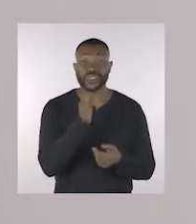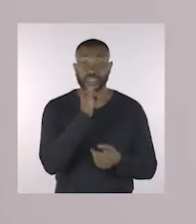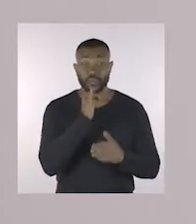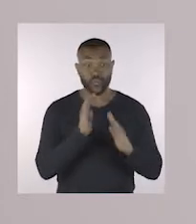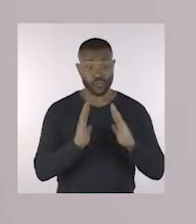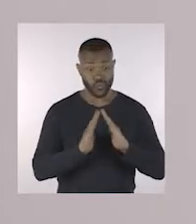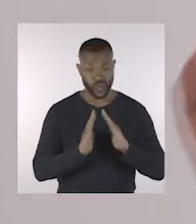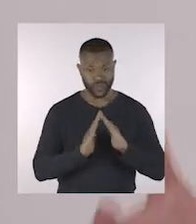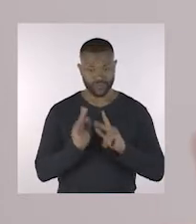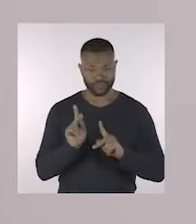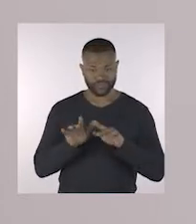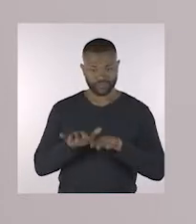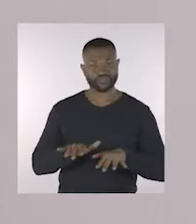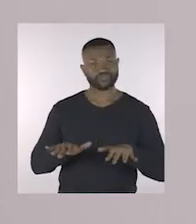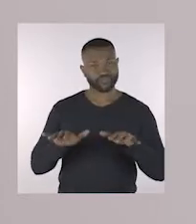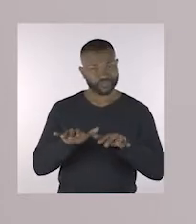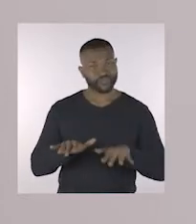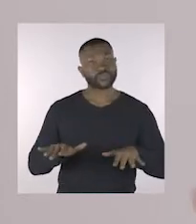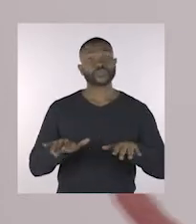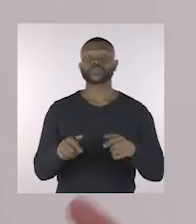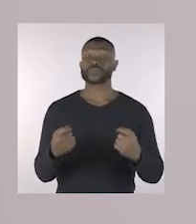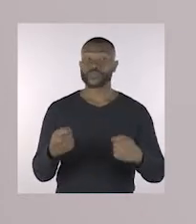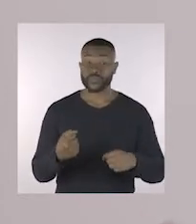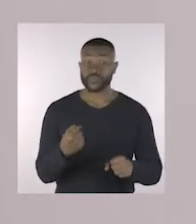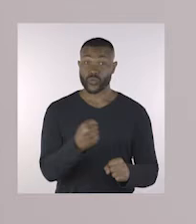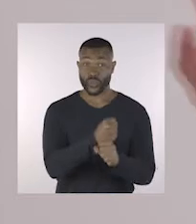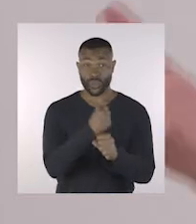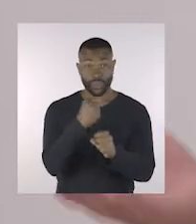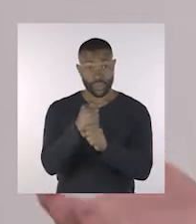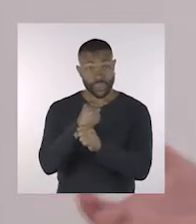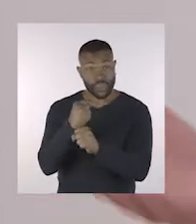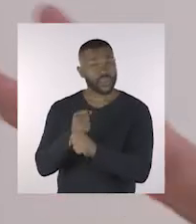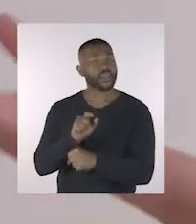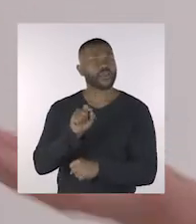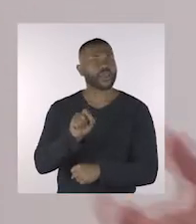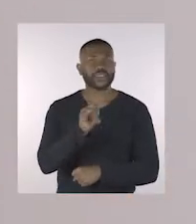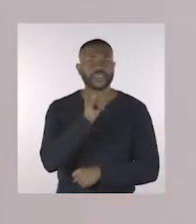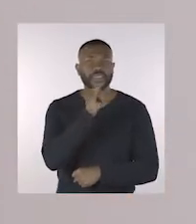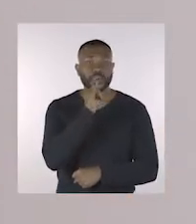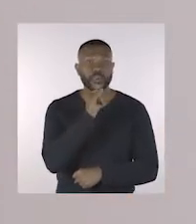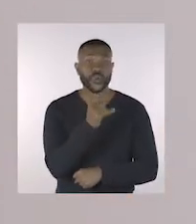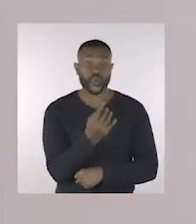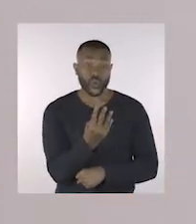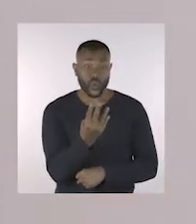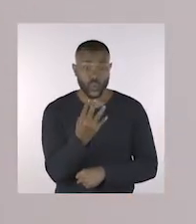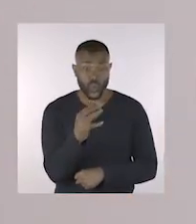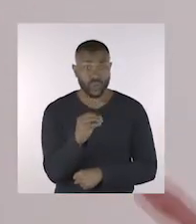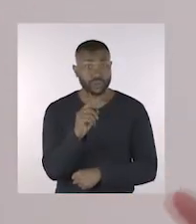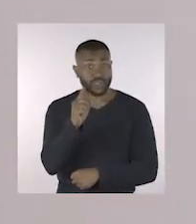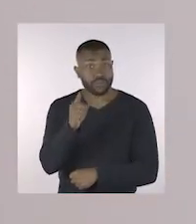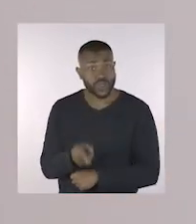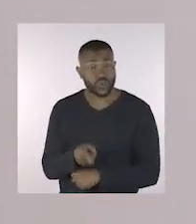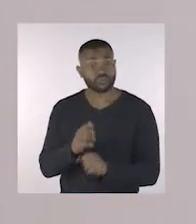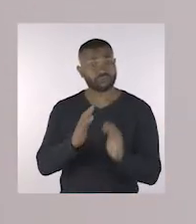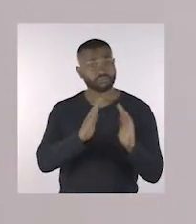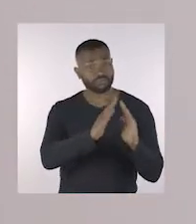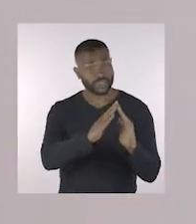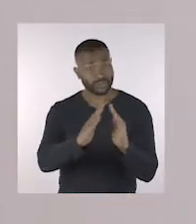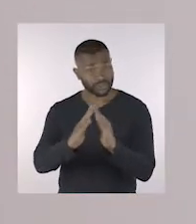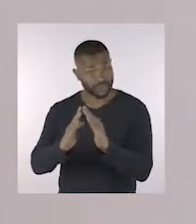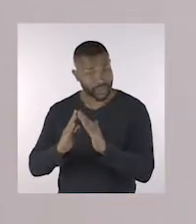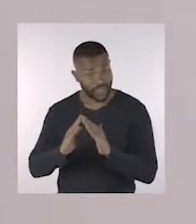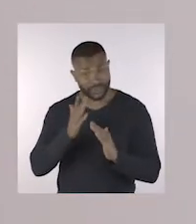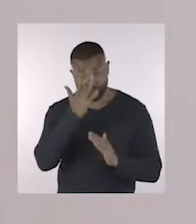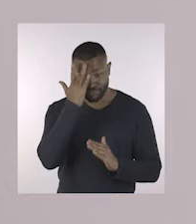coisa por exemplo a moradia Popular que a gente precisa construir a nossa ideia é construir pelo menos 40 mil